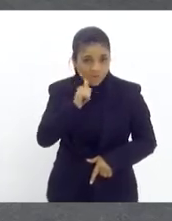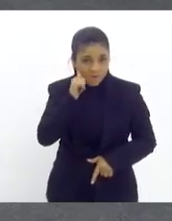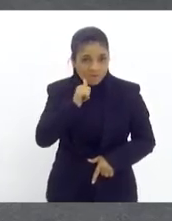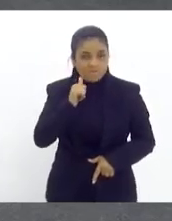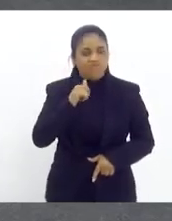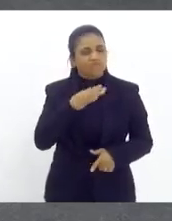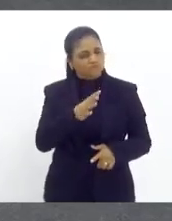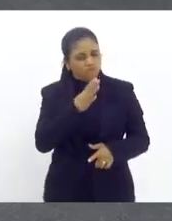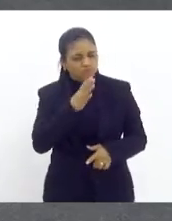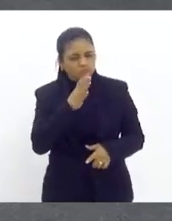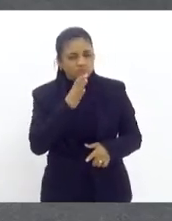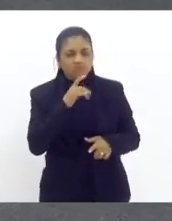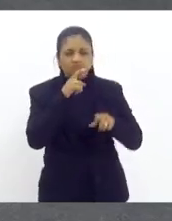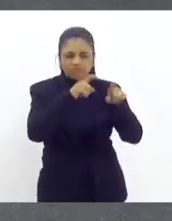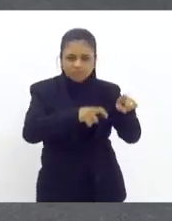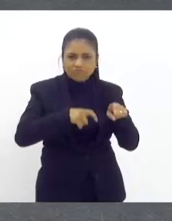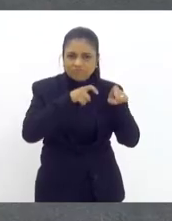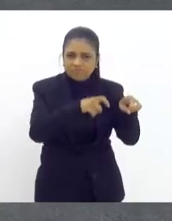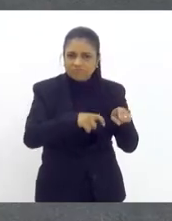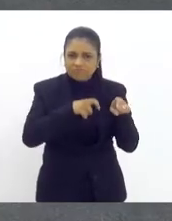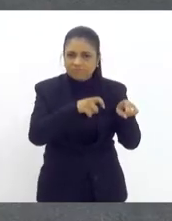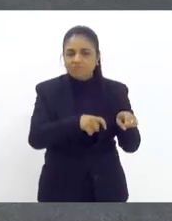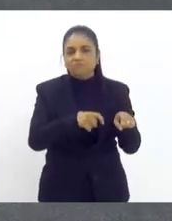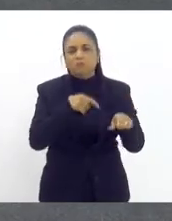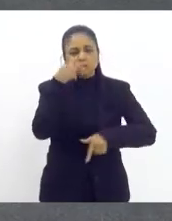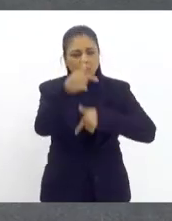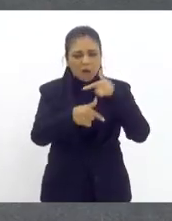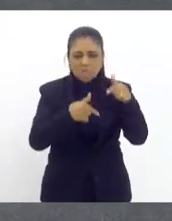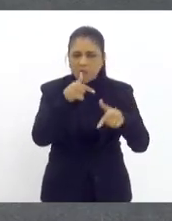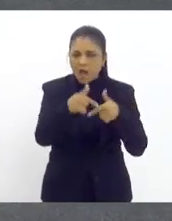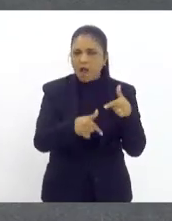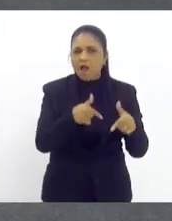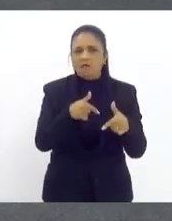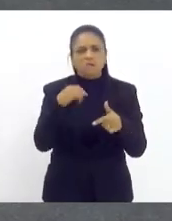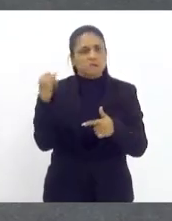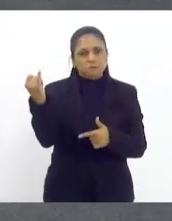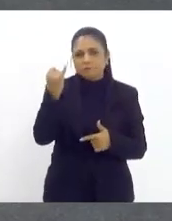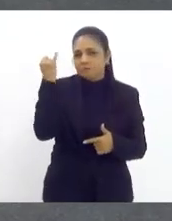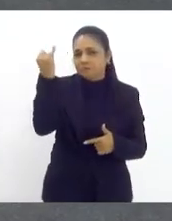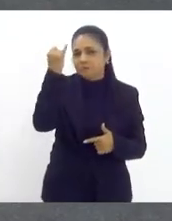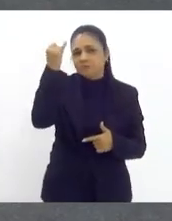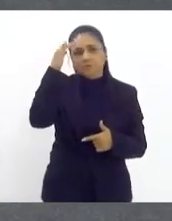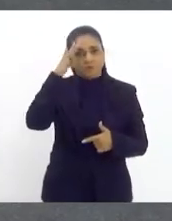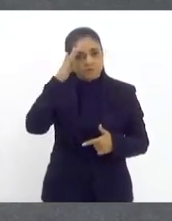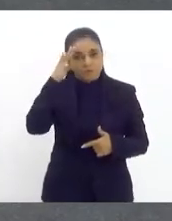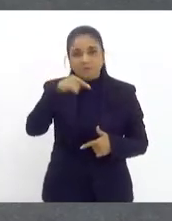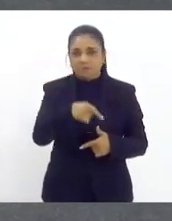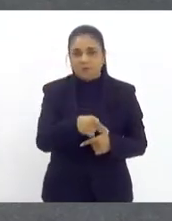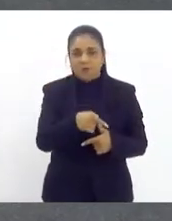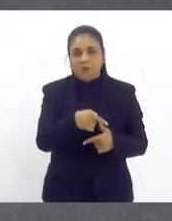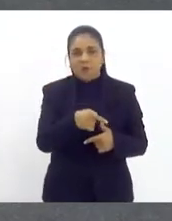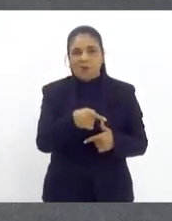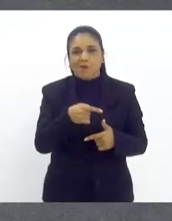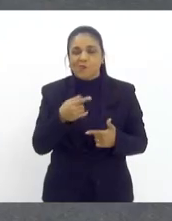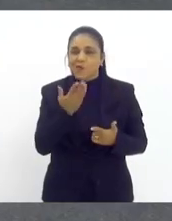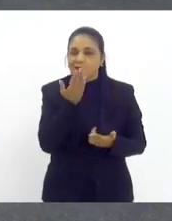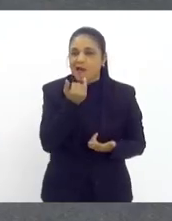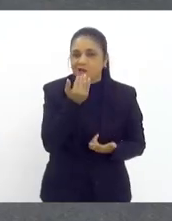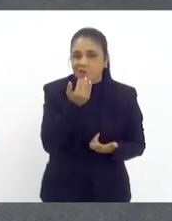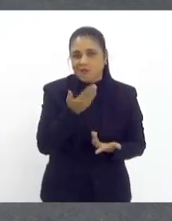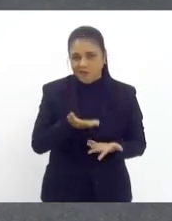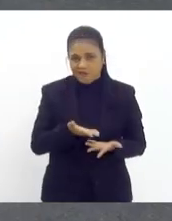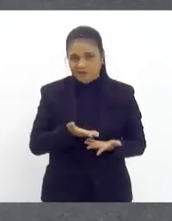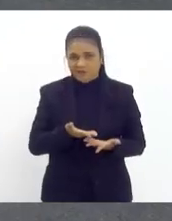sua integridade no naquilo que é tão importante em fundamental na produção desse alimento né